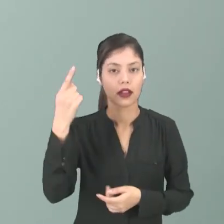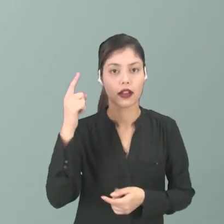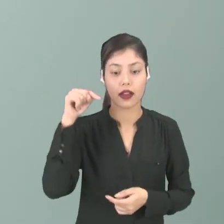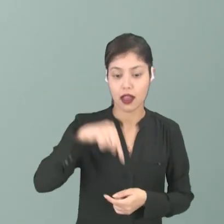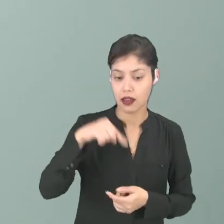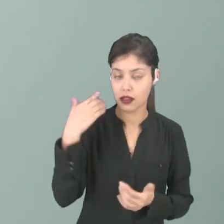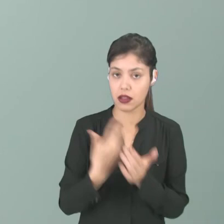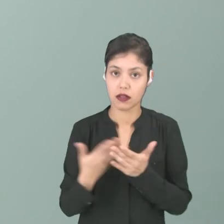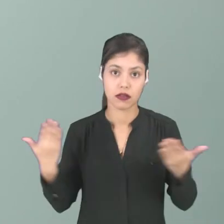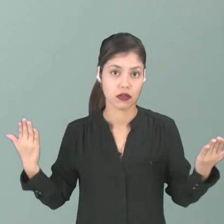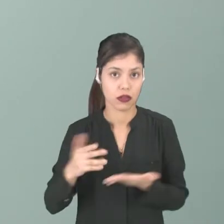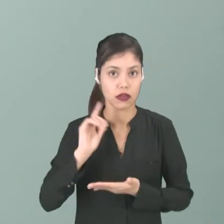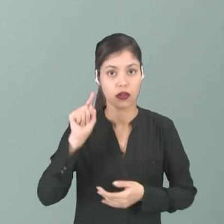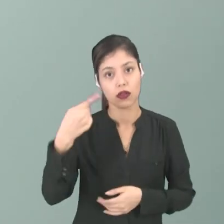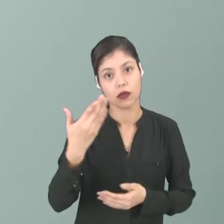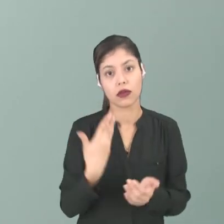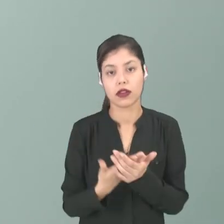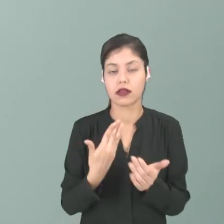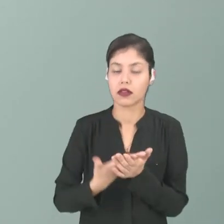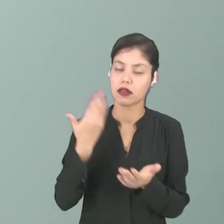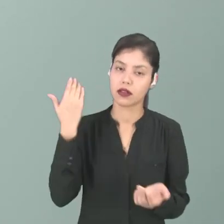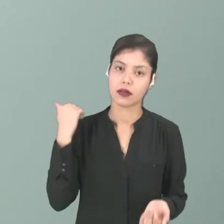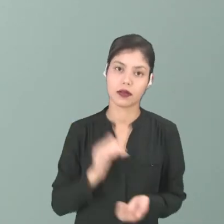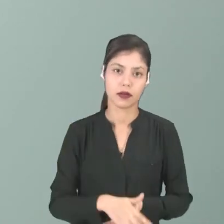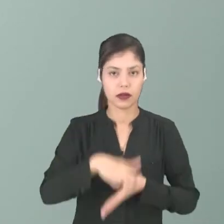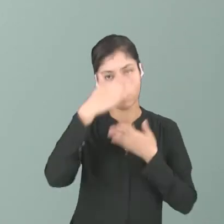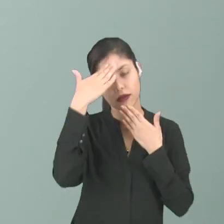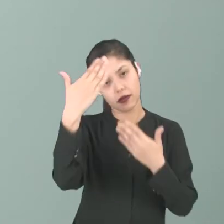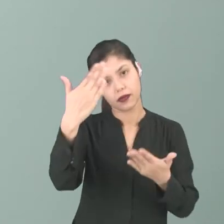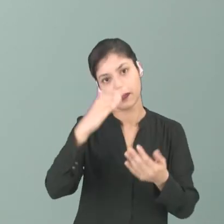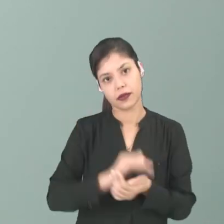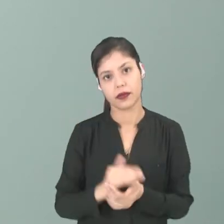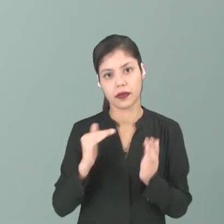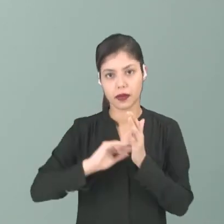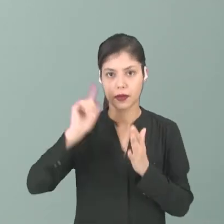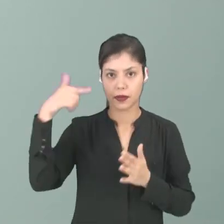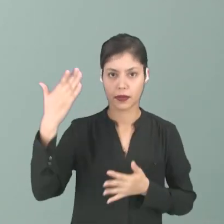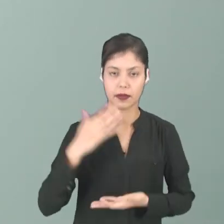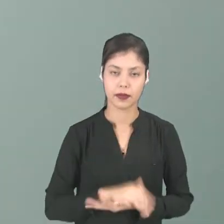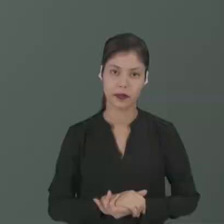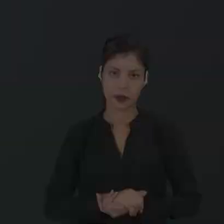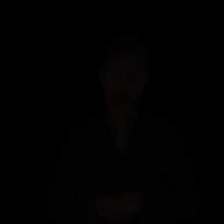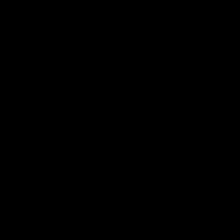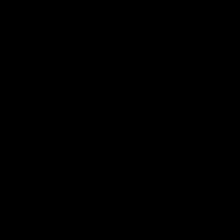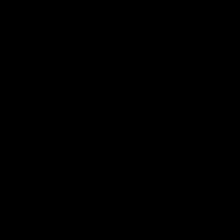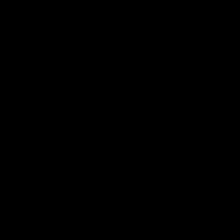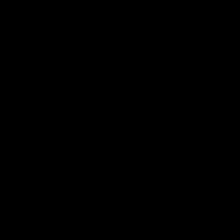tanto essa aula de hoje como as aulas anteriores, tá? Obrigado pela companhia e até a próxima.